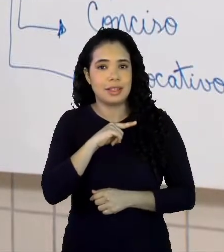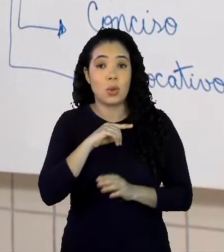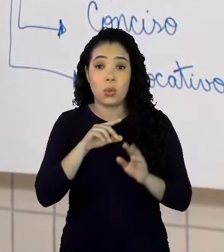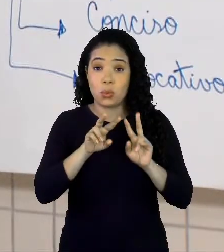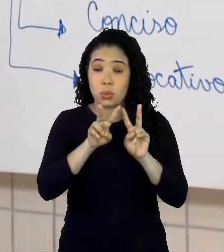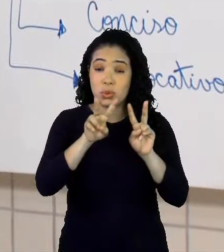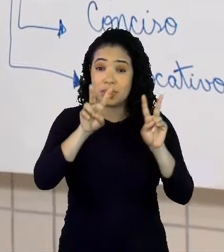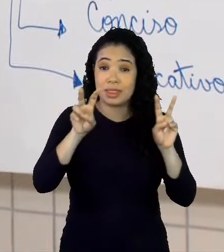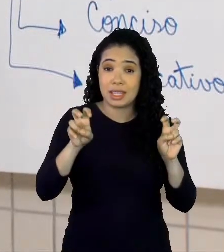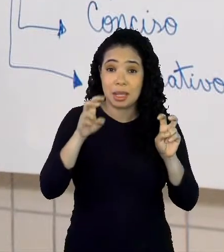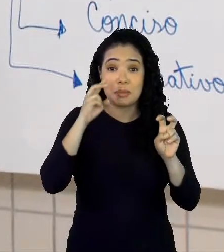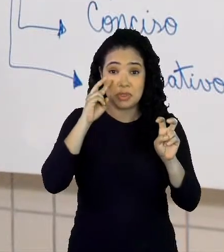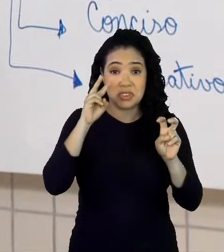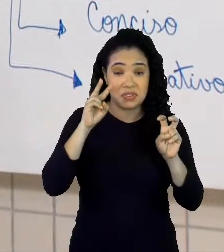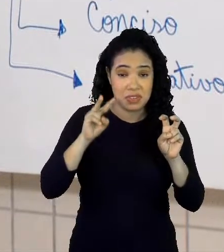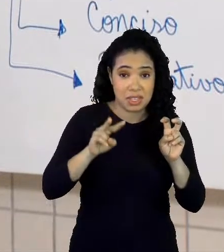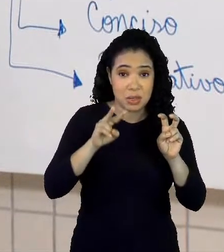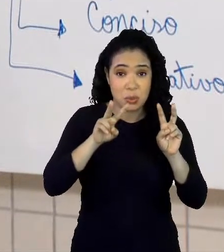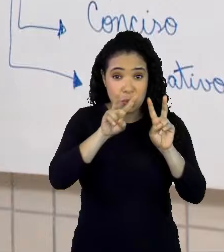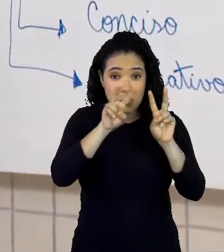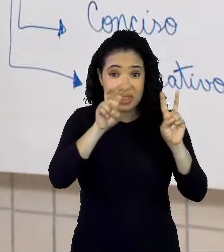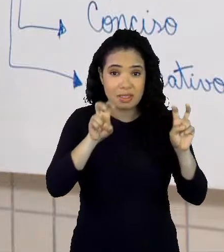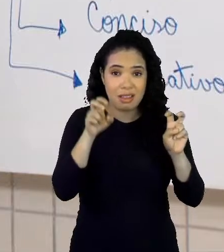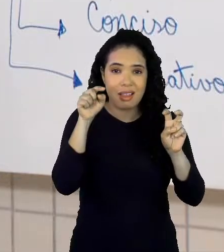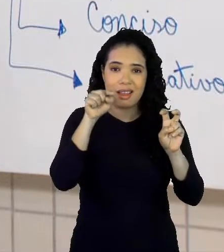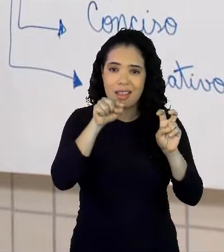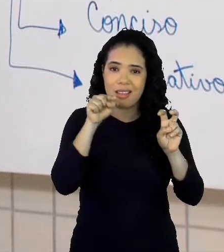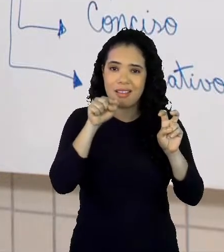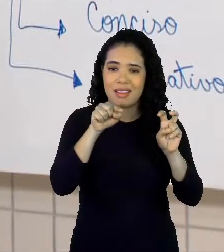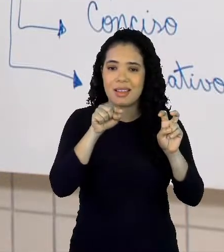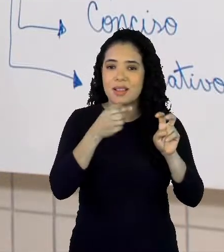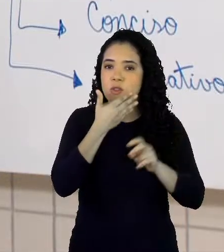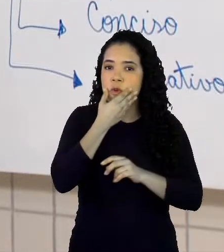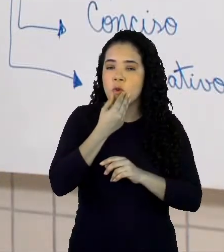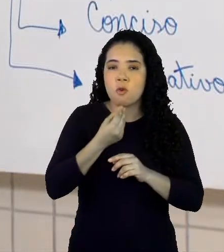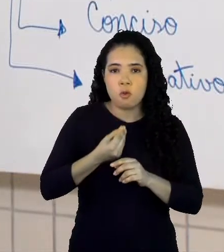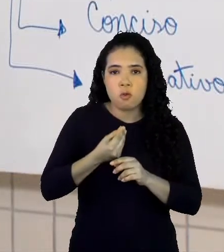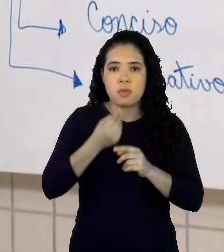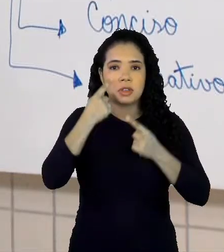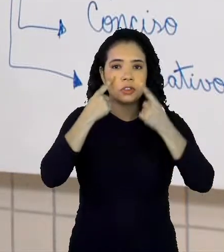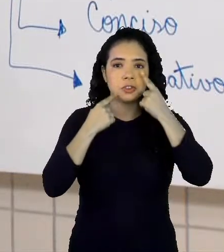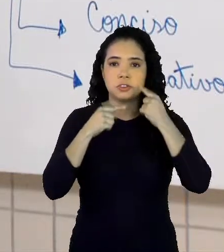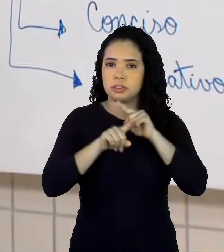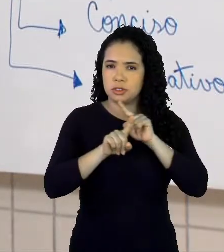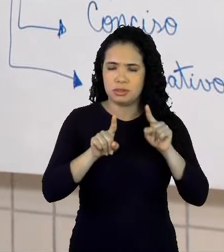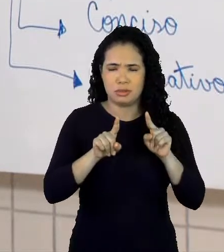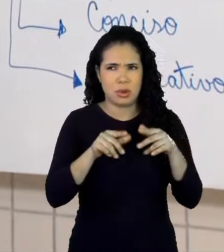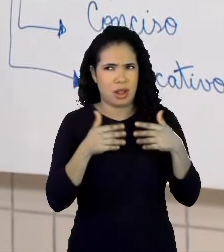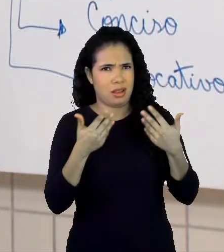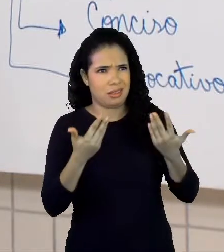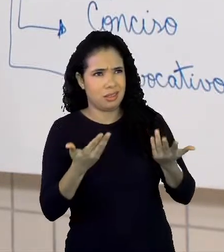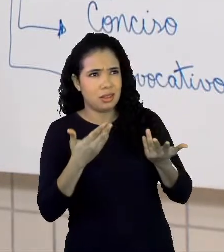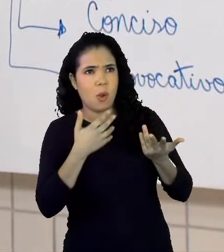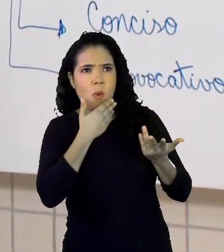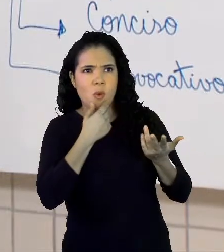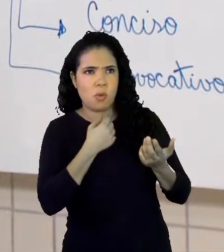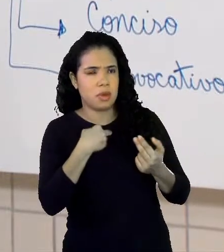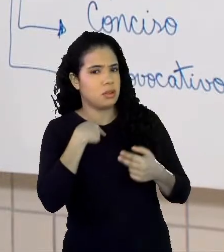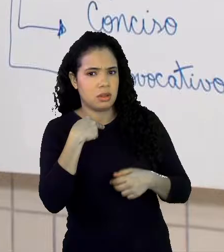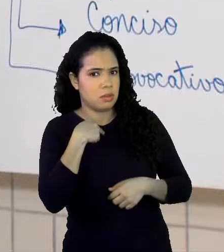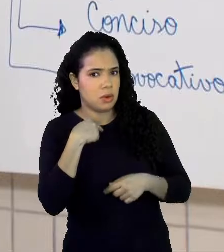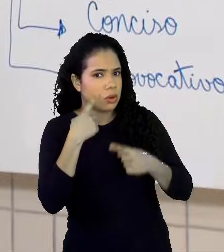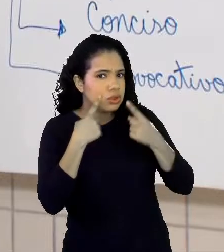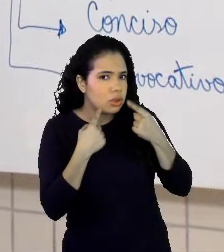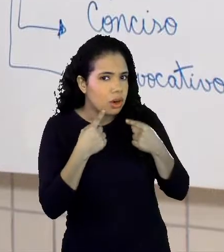título dele, ele já deixa claro a reflexão que ele traz. Então, homens não choram. Será que homens não podem chorar? Então, ele faz